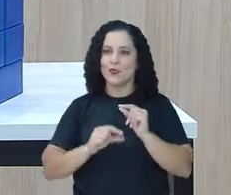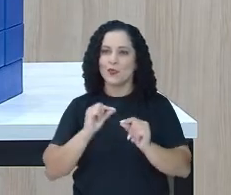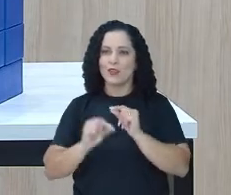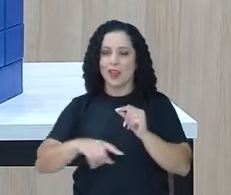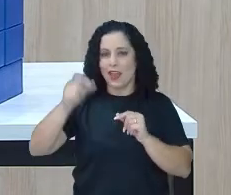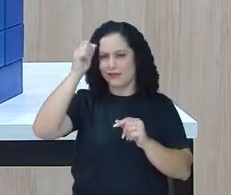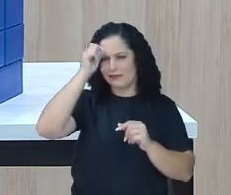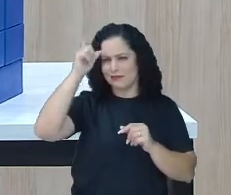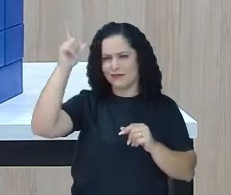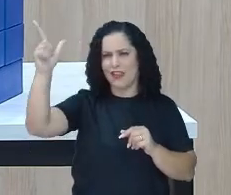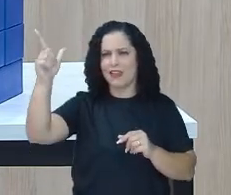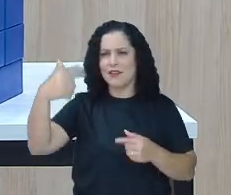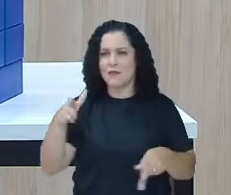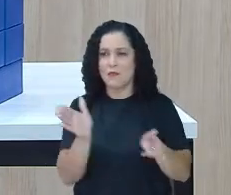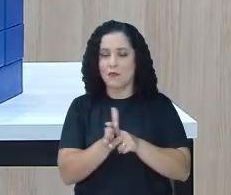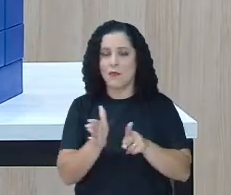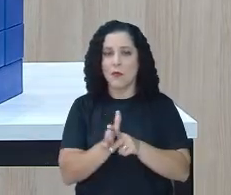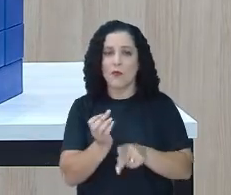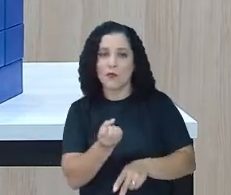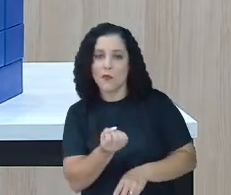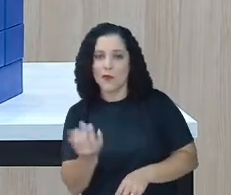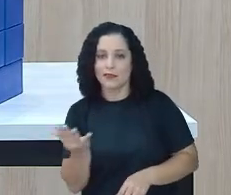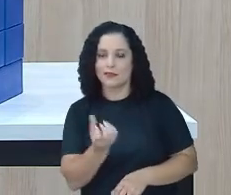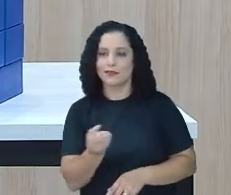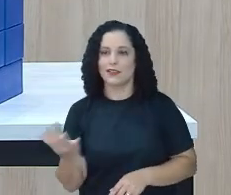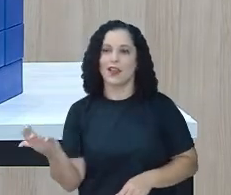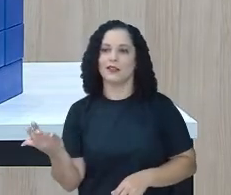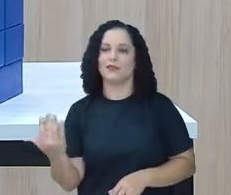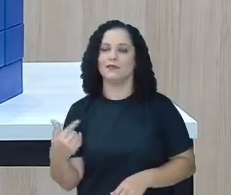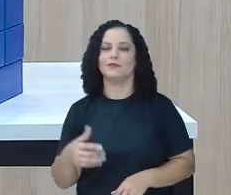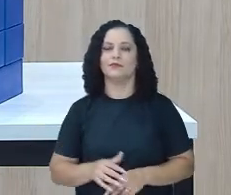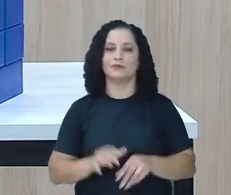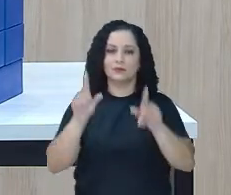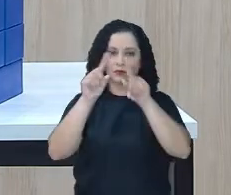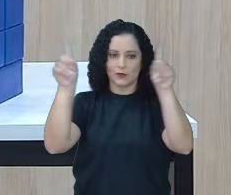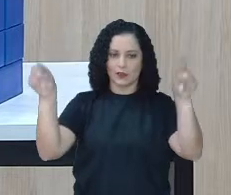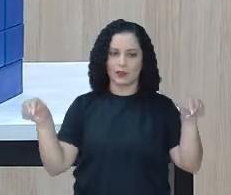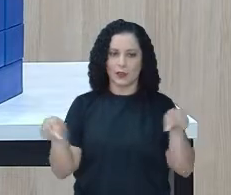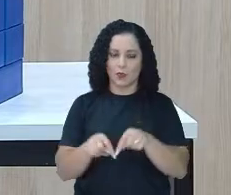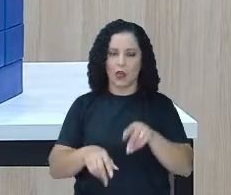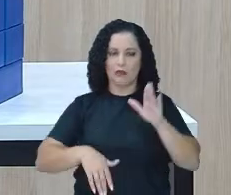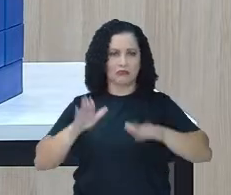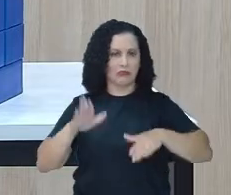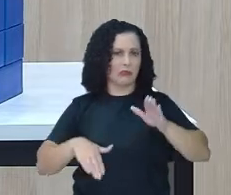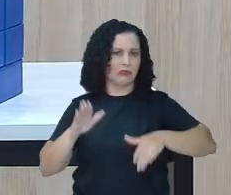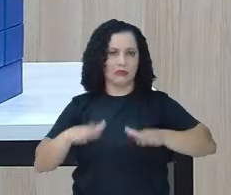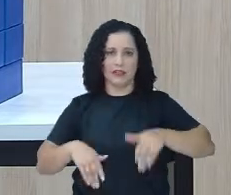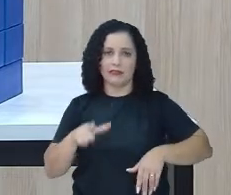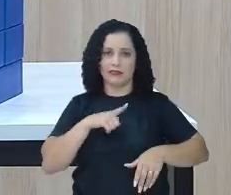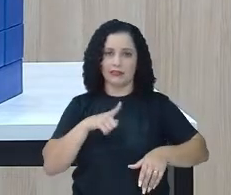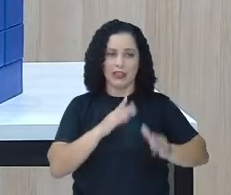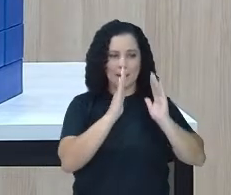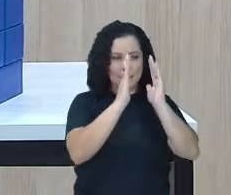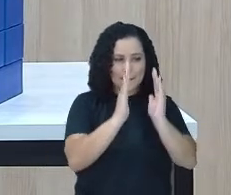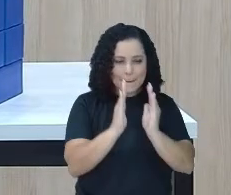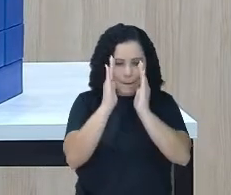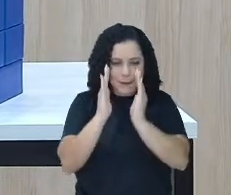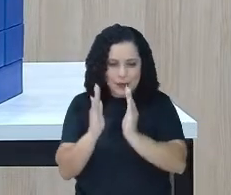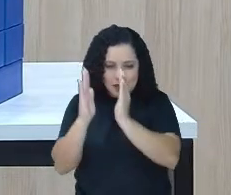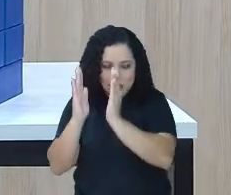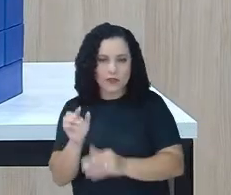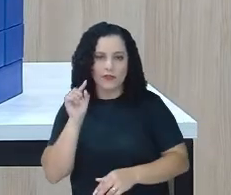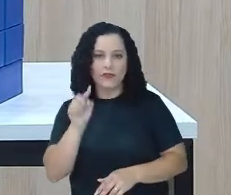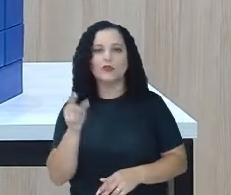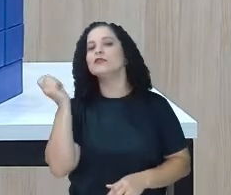ideia do volume do bloco retangular. De que maneira, independente agora de ter cubinhos, cubinhos, né, de ter bloquinhos menores, você